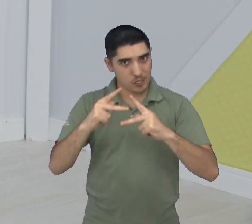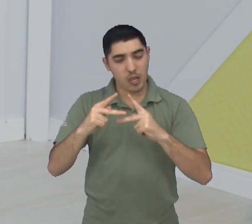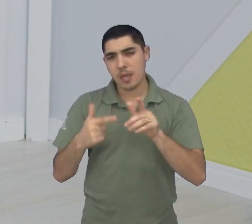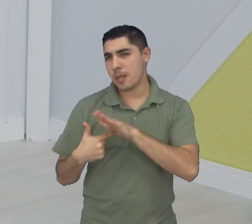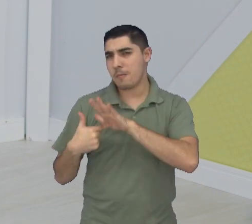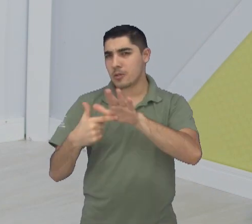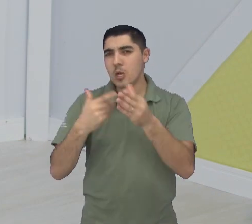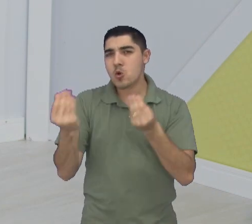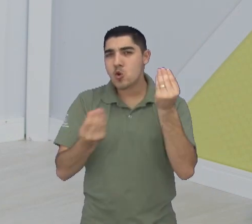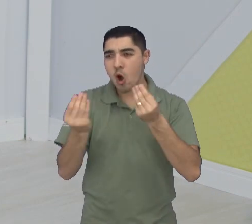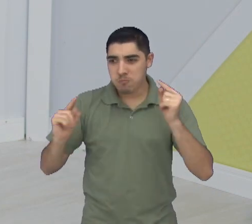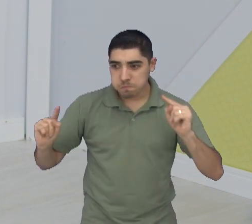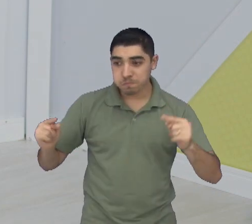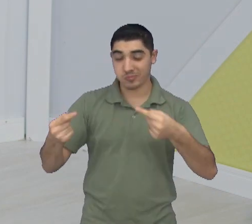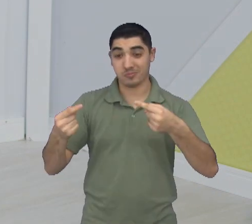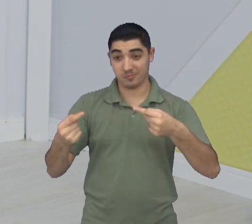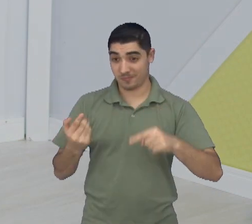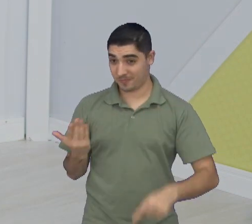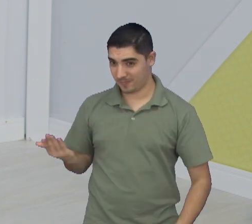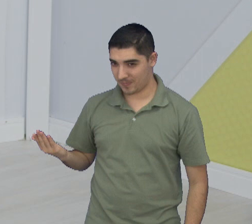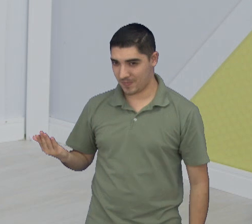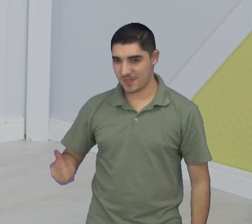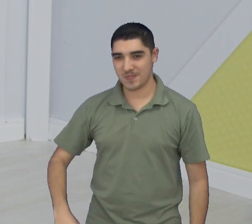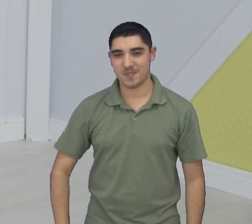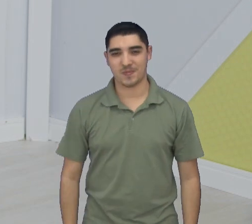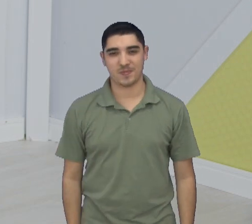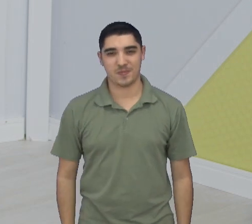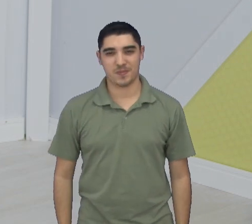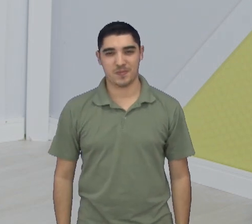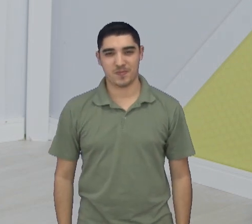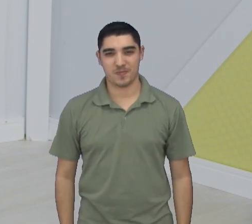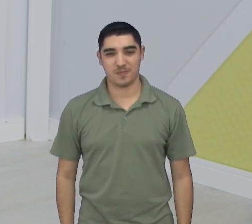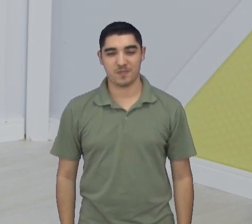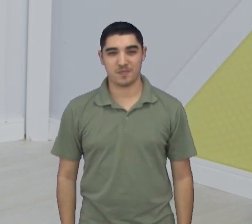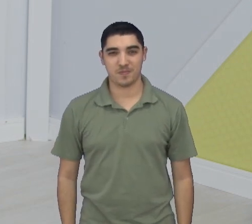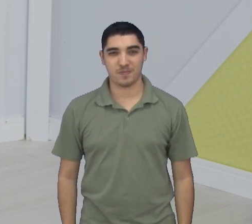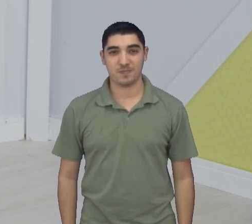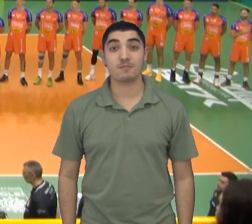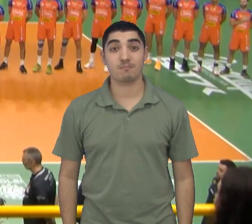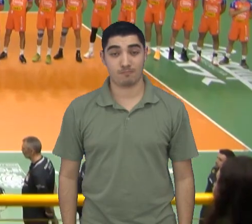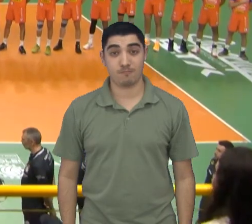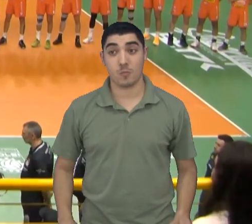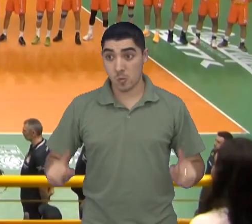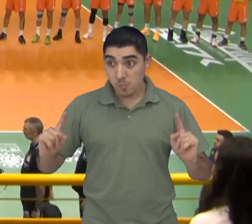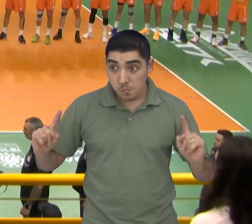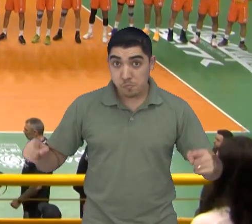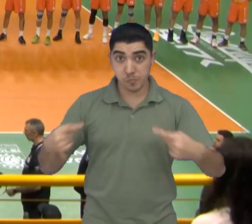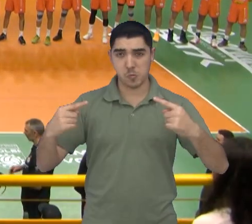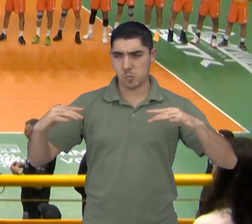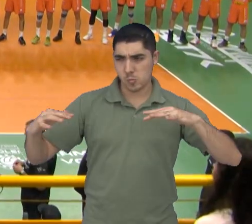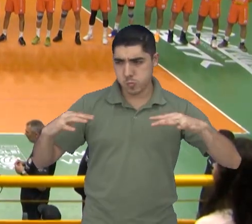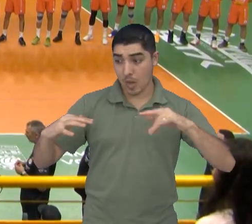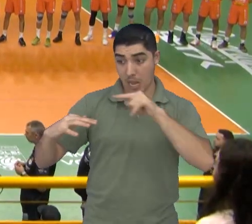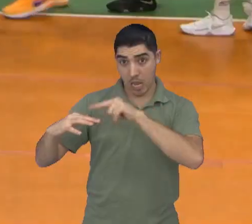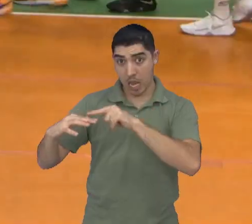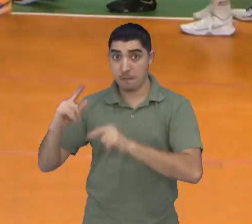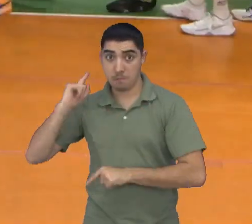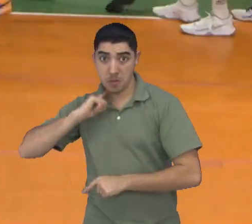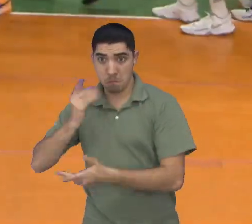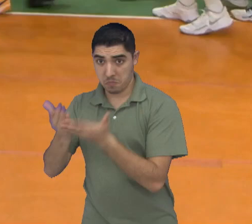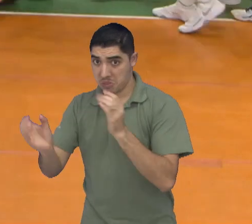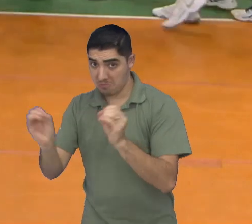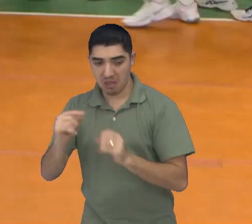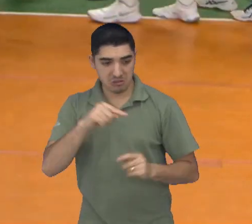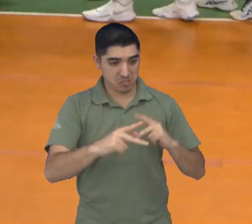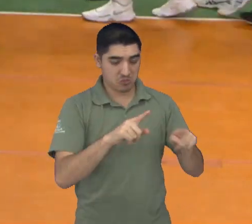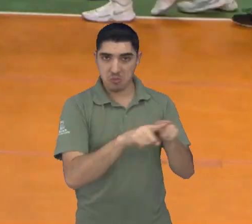jogo e dessa vitória do São José. Dá o play, Matheus. Era um duelo de invictos. O São José Vôlei e o Minas